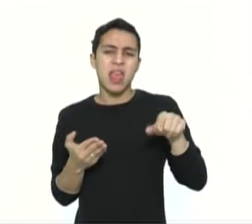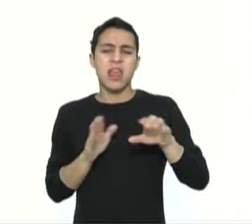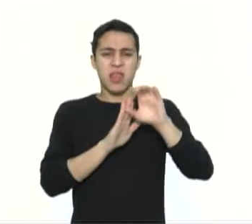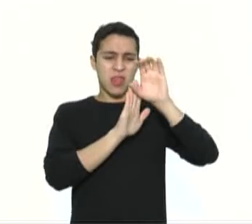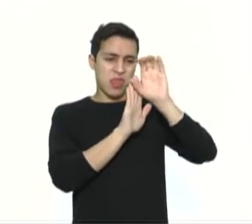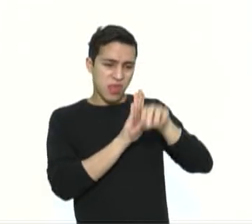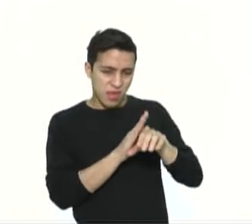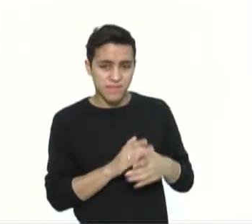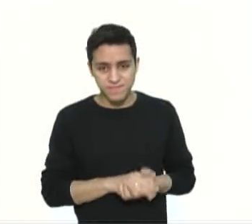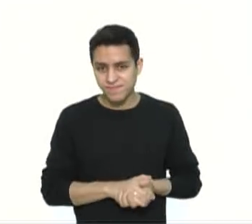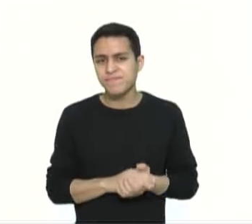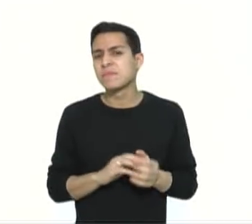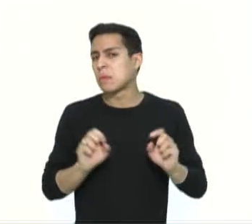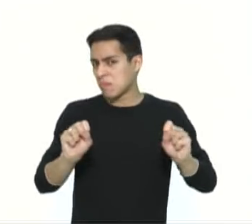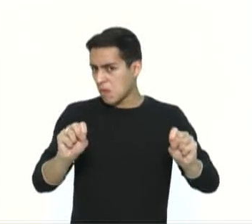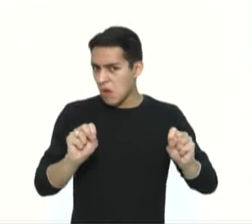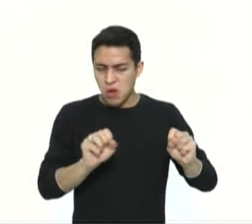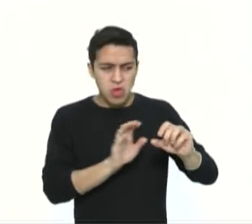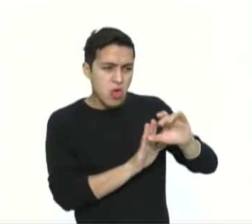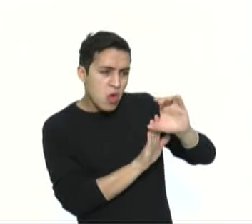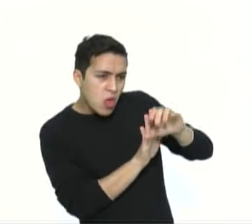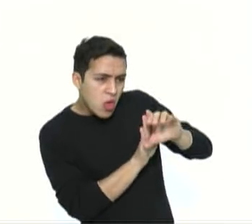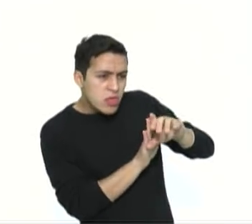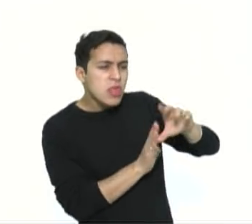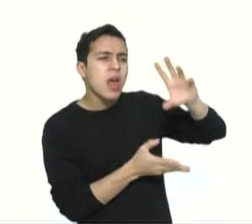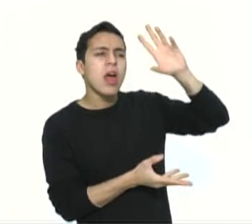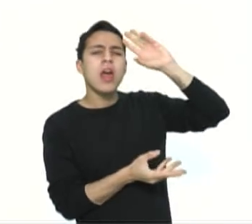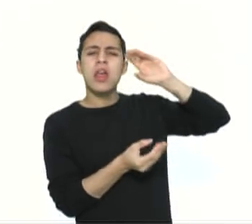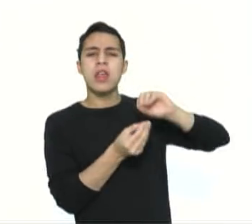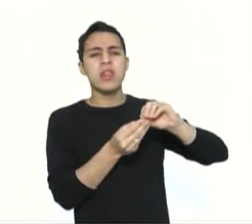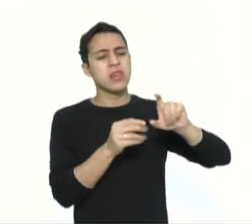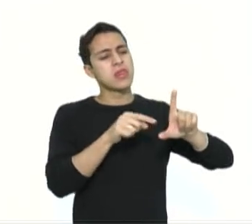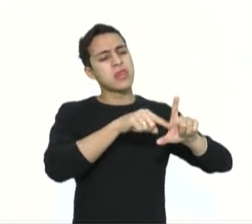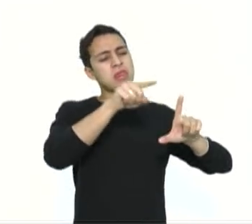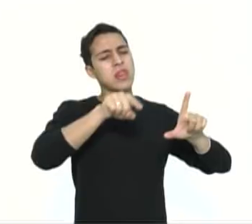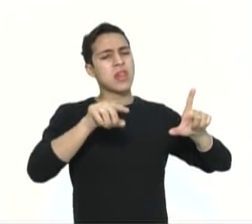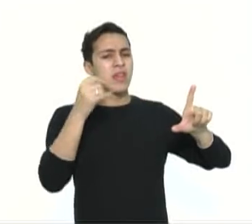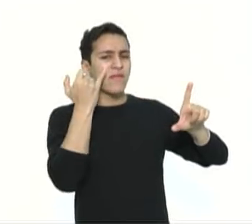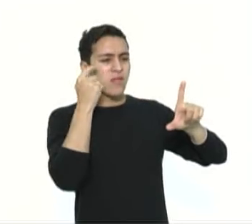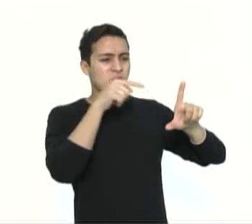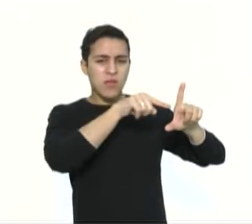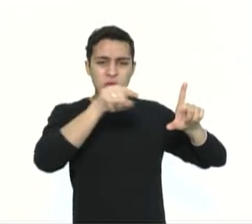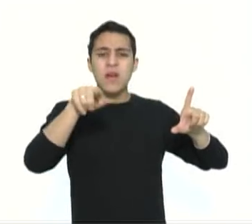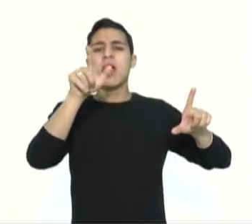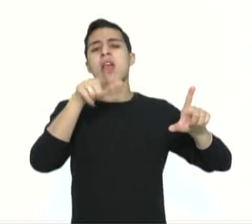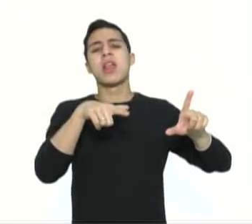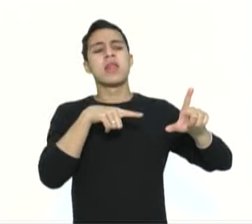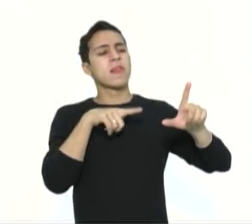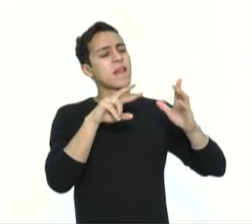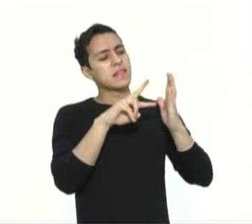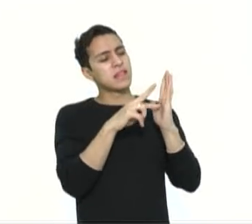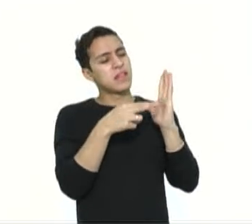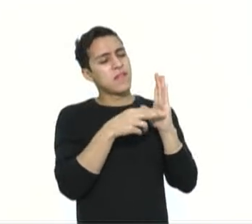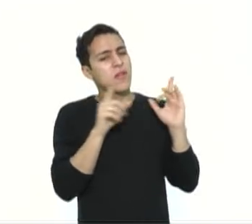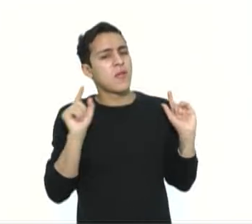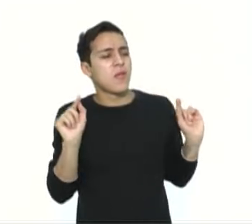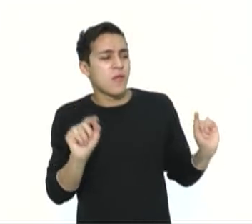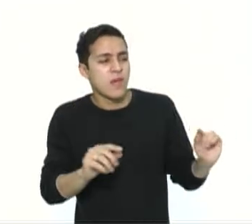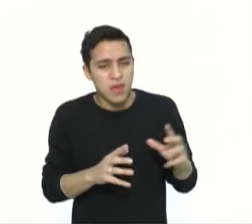conceituação. Podemos conceituar ou entender o infográfico segundo os quais se trata de. O que que seria um